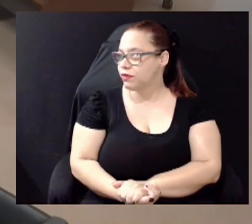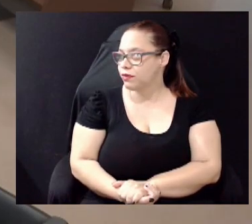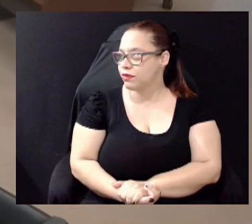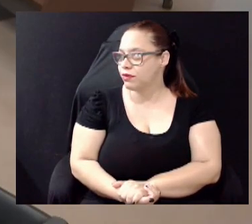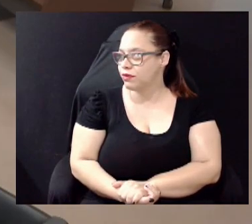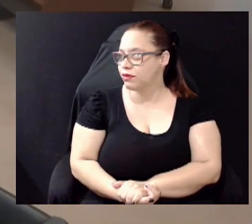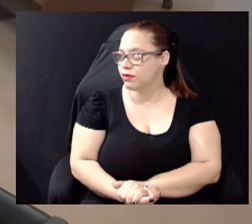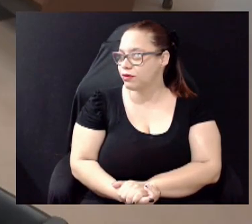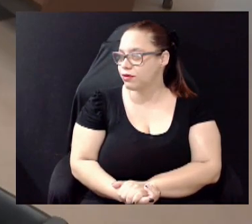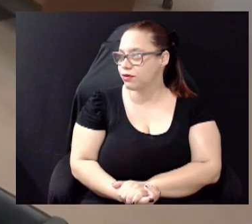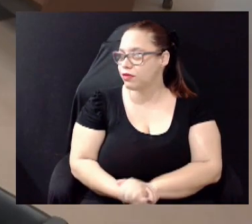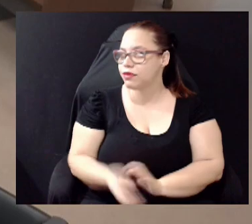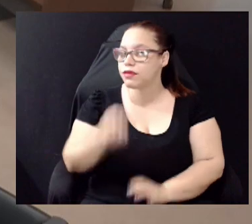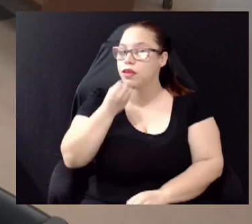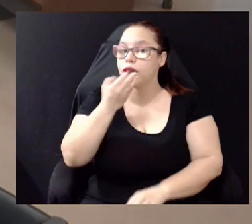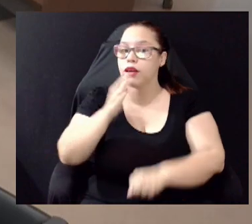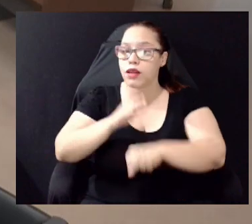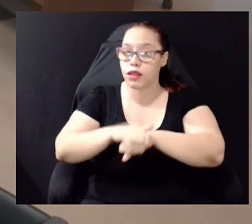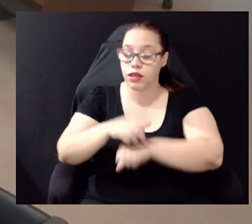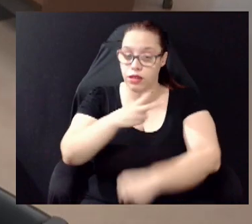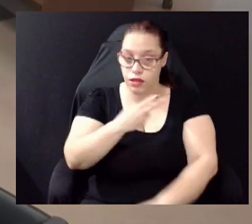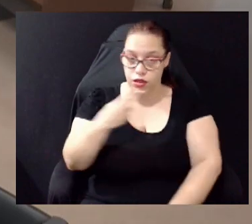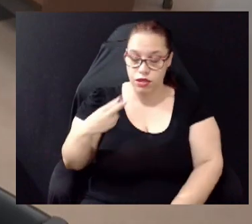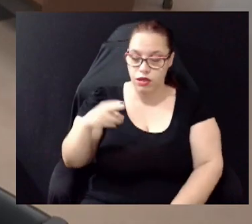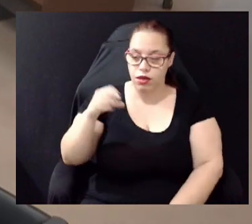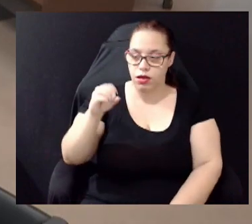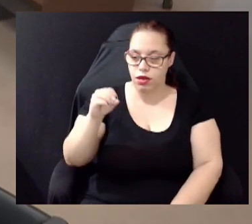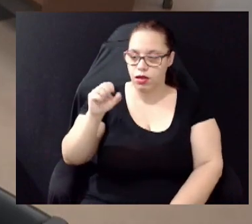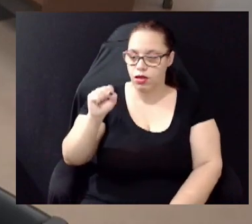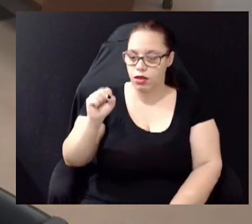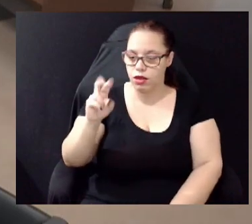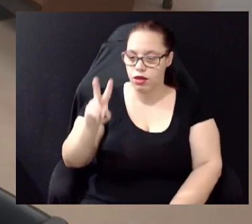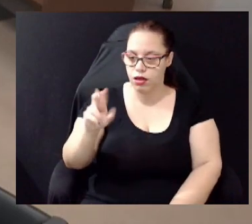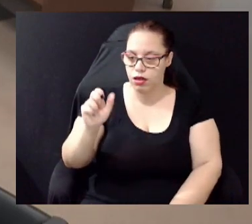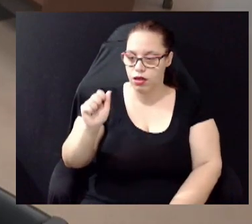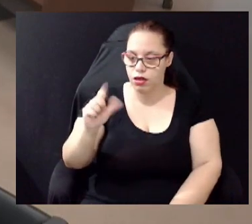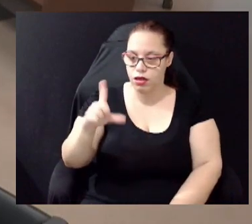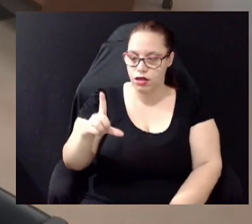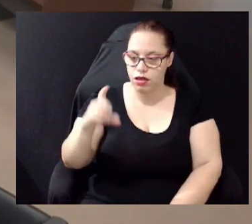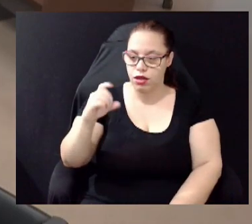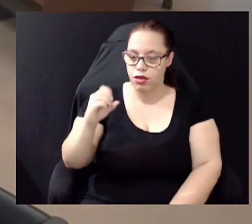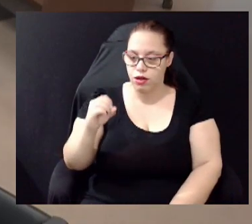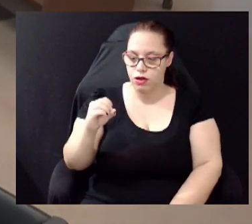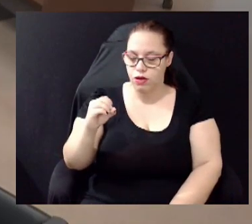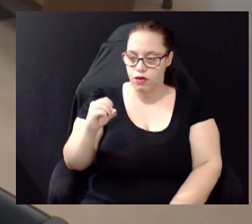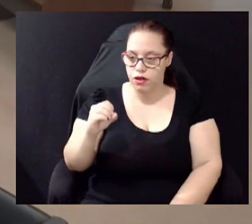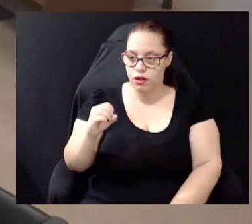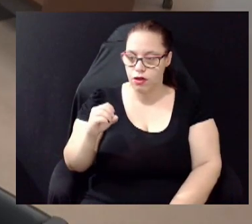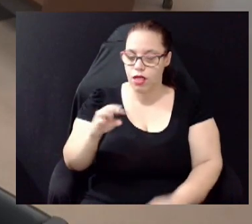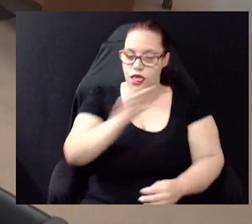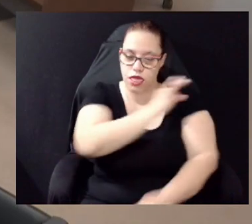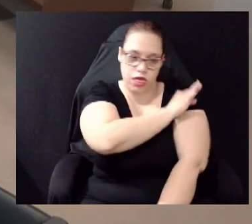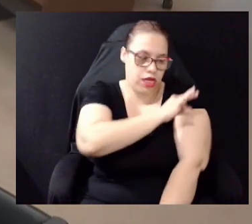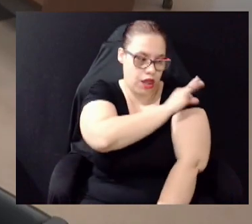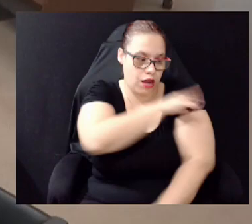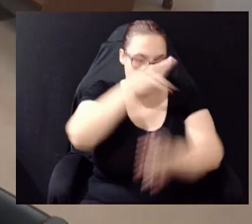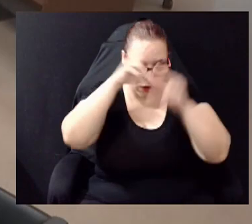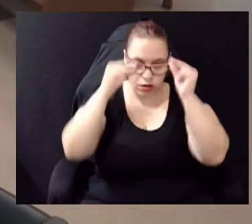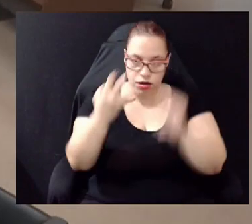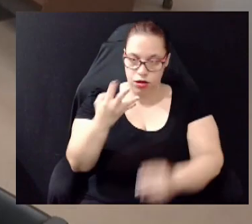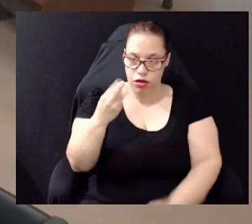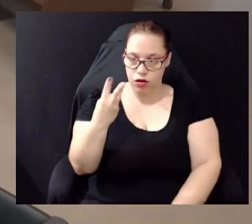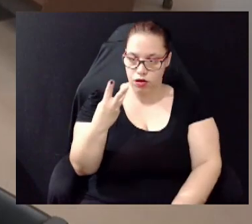Boa noite, pessoal. Meu nome é Oswaldo. Eu sou técnico em enfermagem há 43 anos na saúde